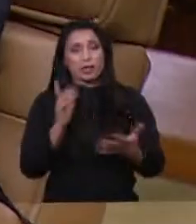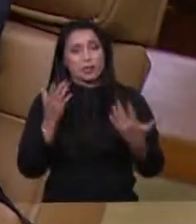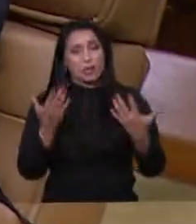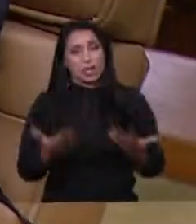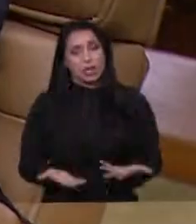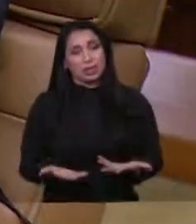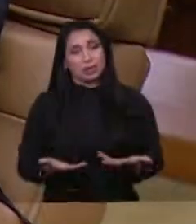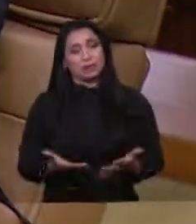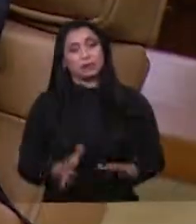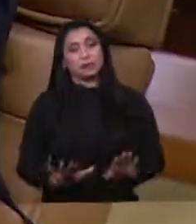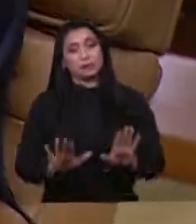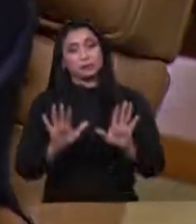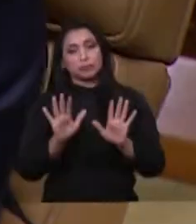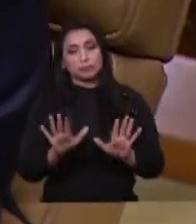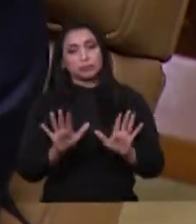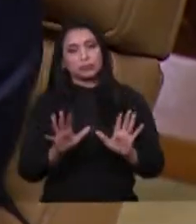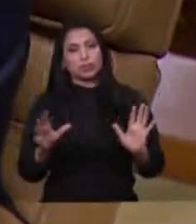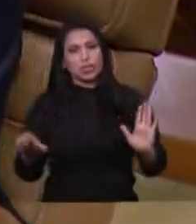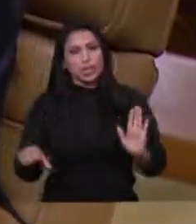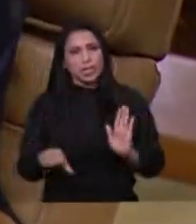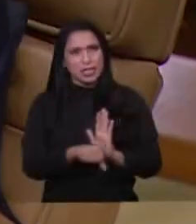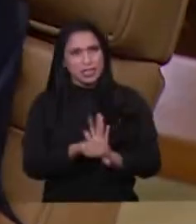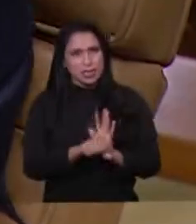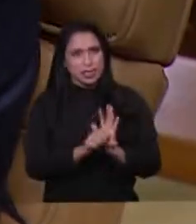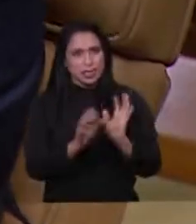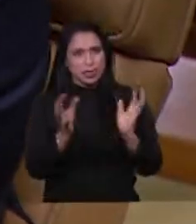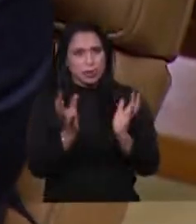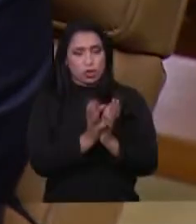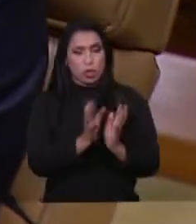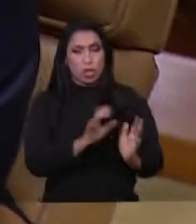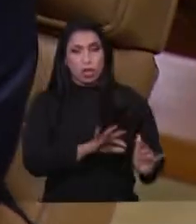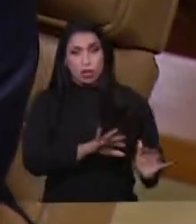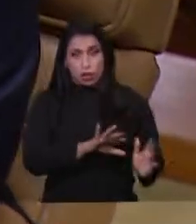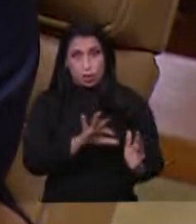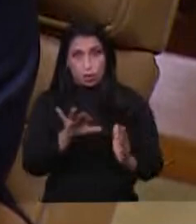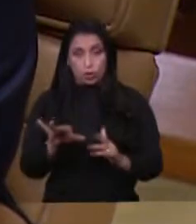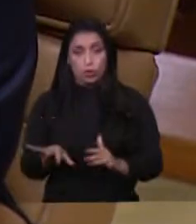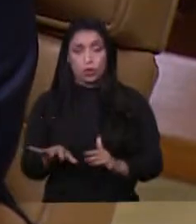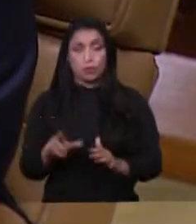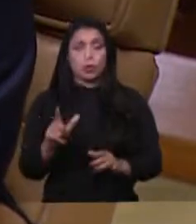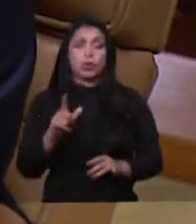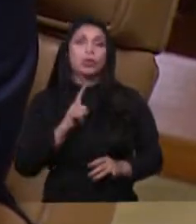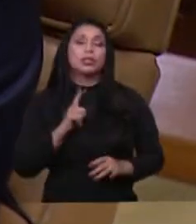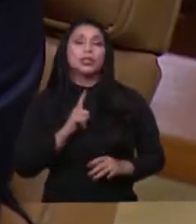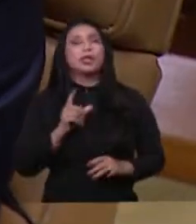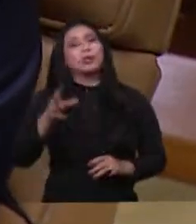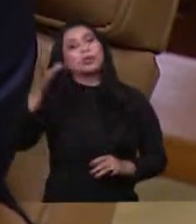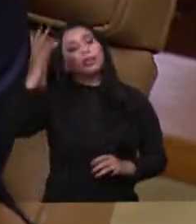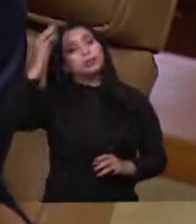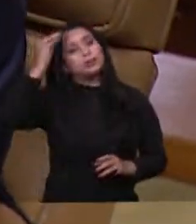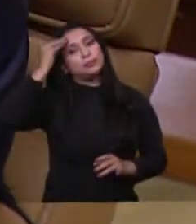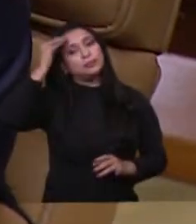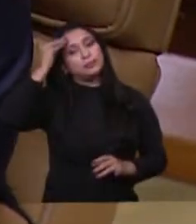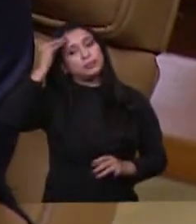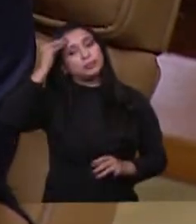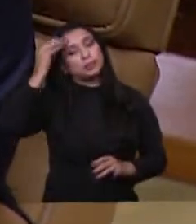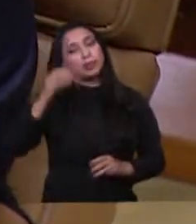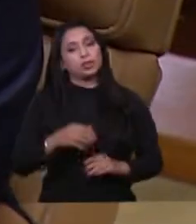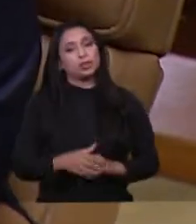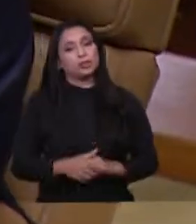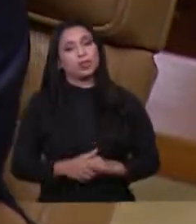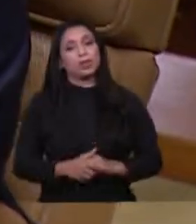E nesses crimes multitudinários prevalece a compreensão no sentido da configuração do